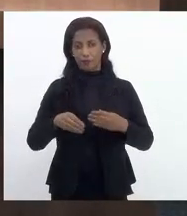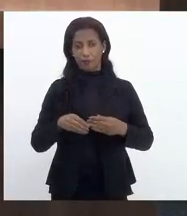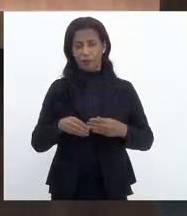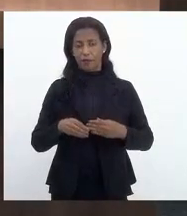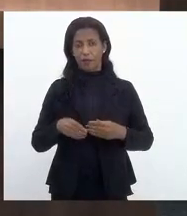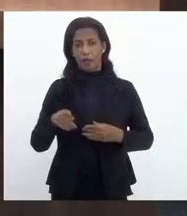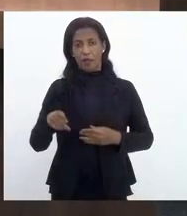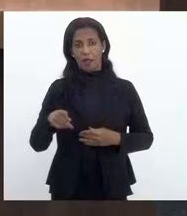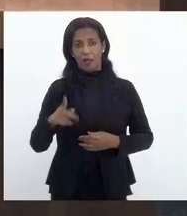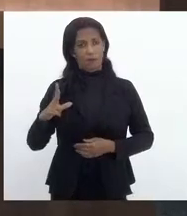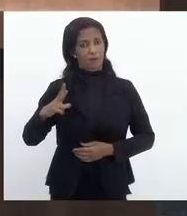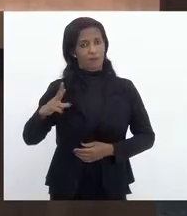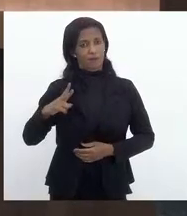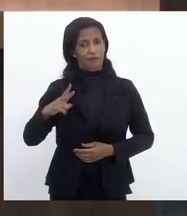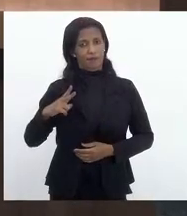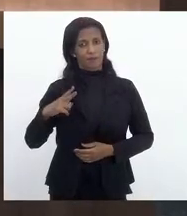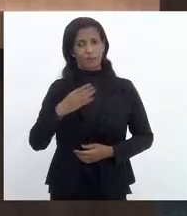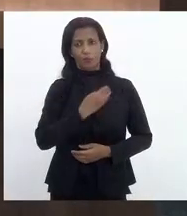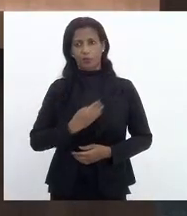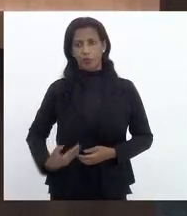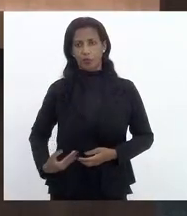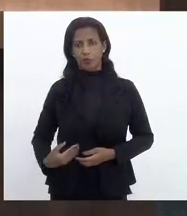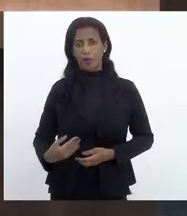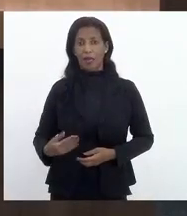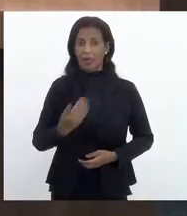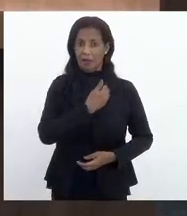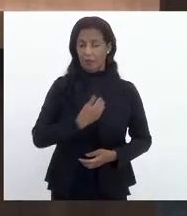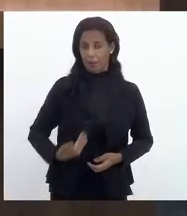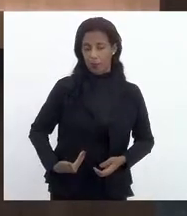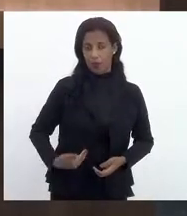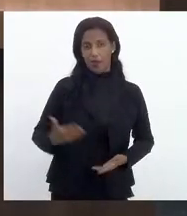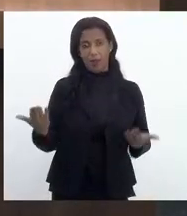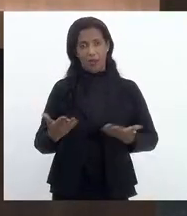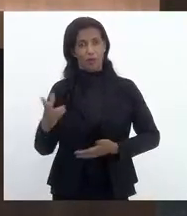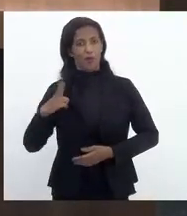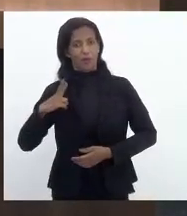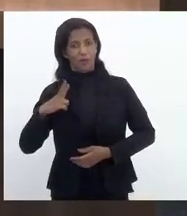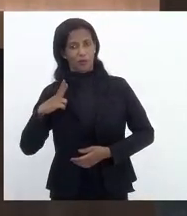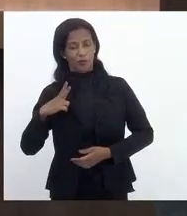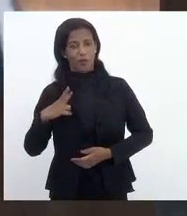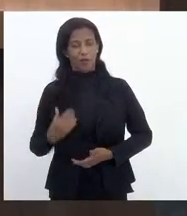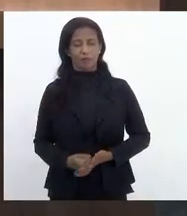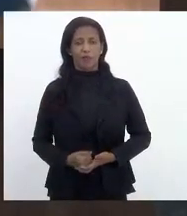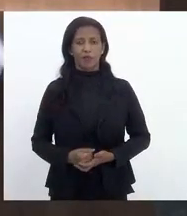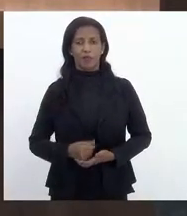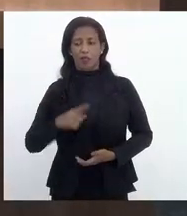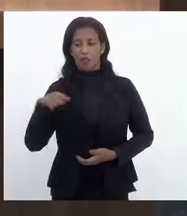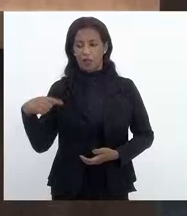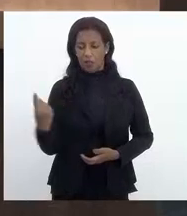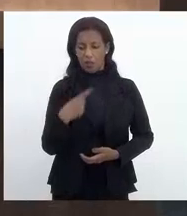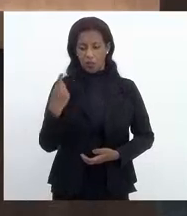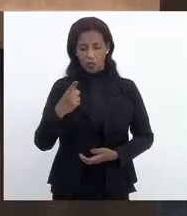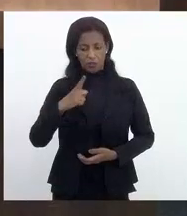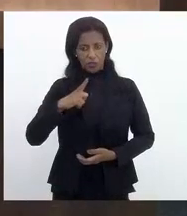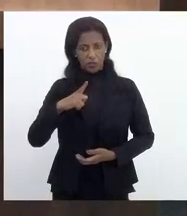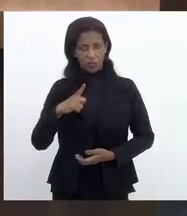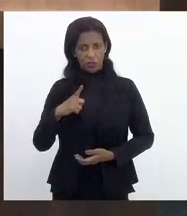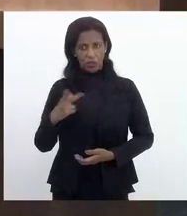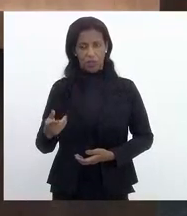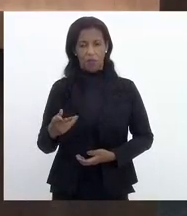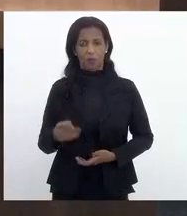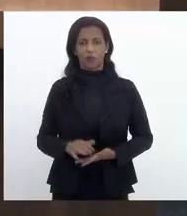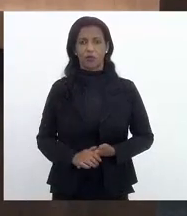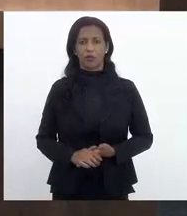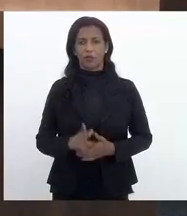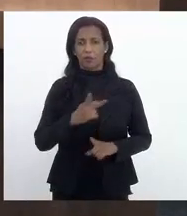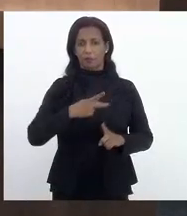era privada era pública e agora é privada Oi e aí nós temos à disposição da re